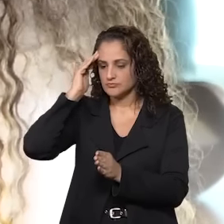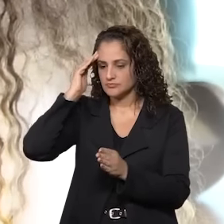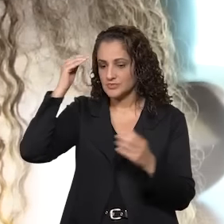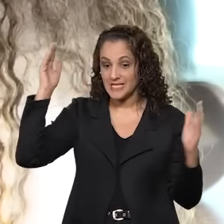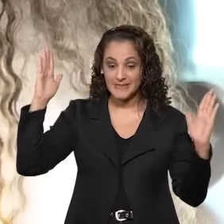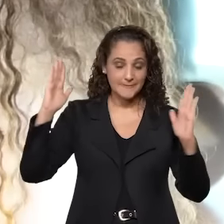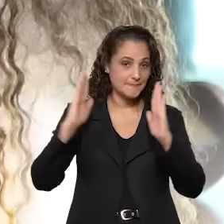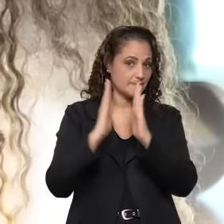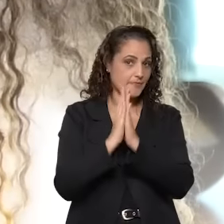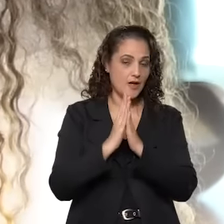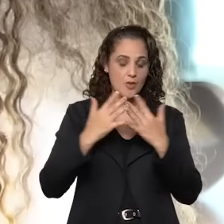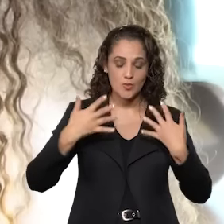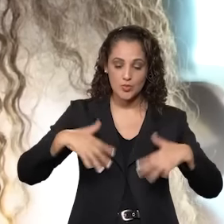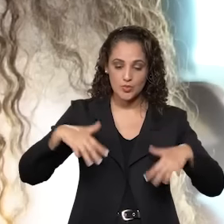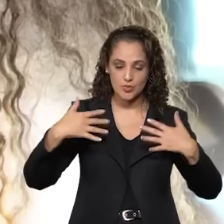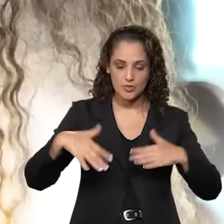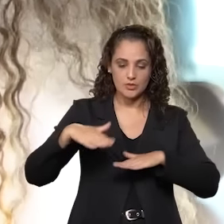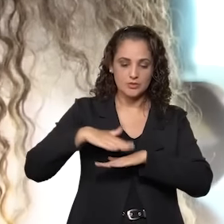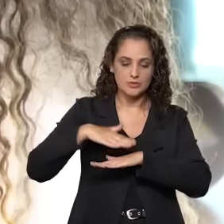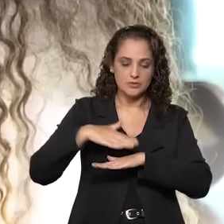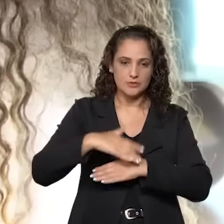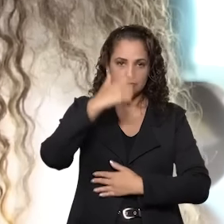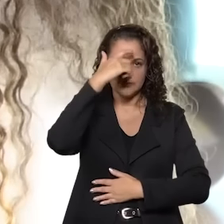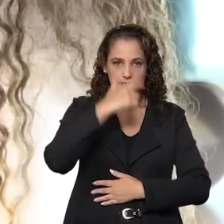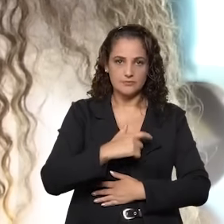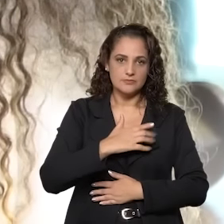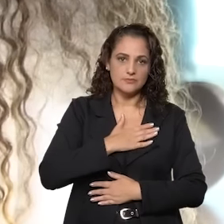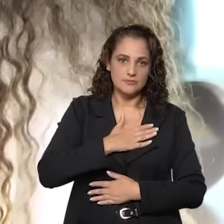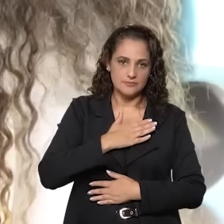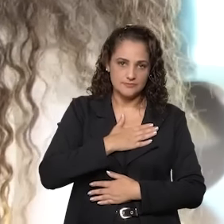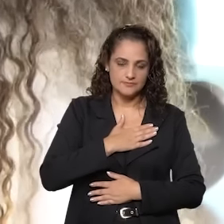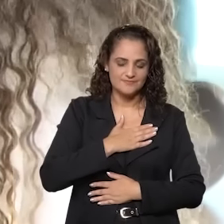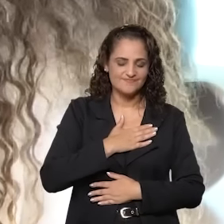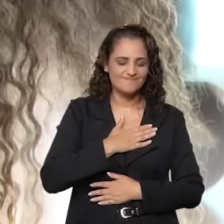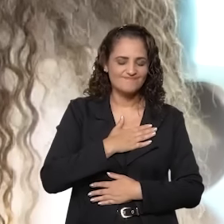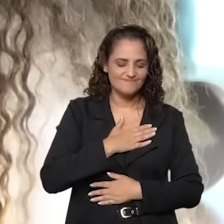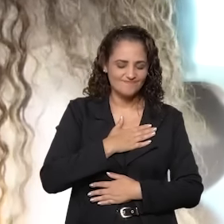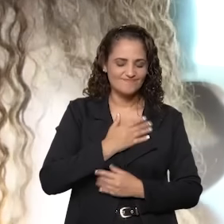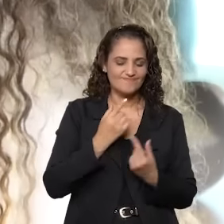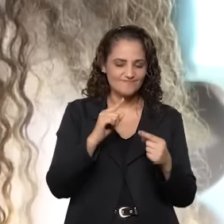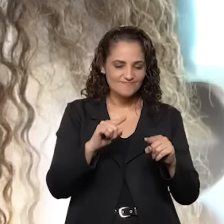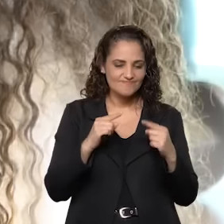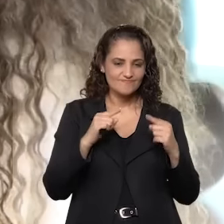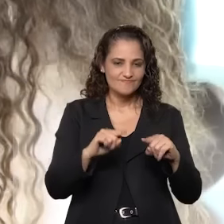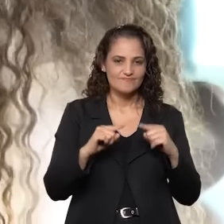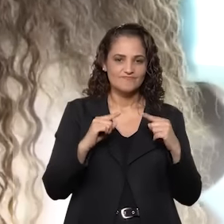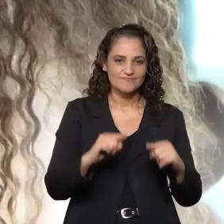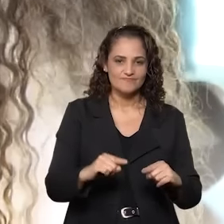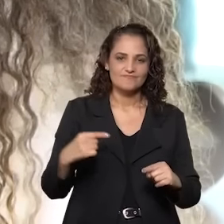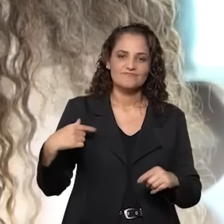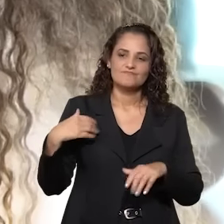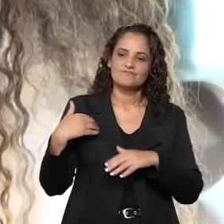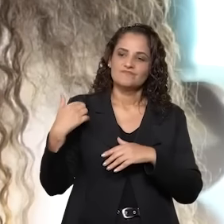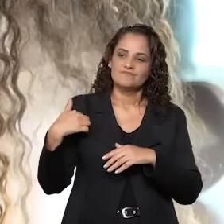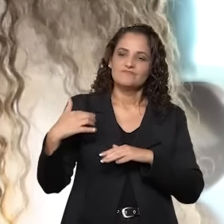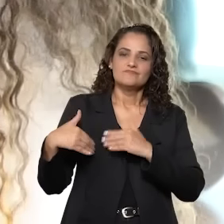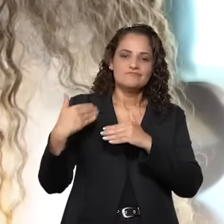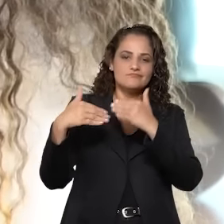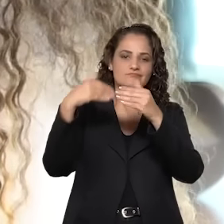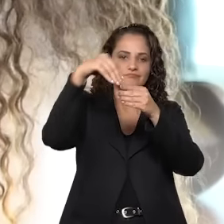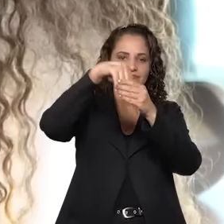impacto das ações que eu fiz né o tamanho do impacto das provocações que eu vinha promovendo dentro das